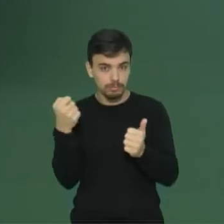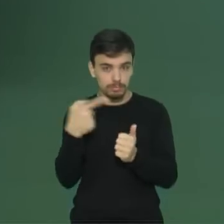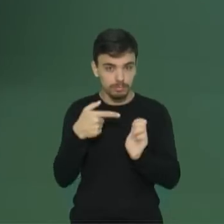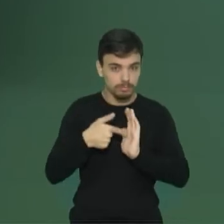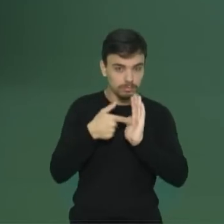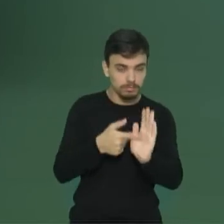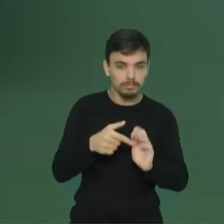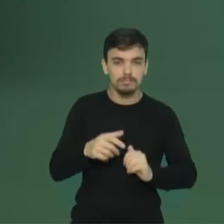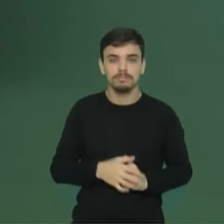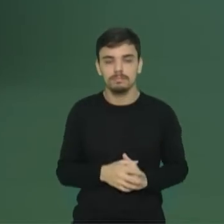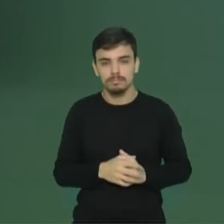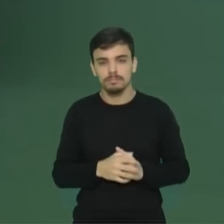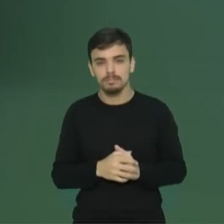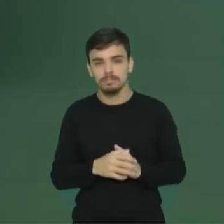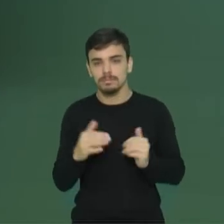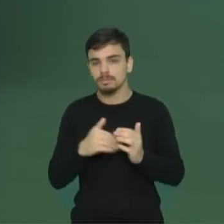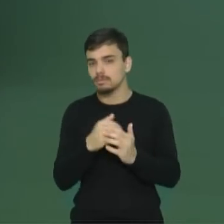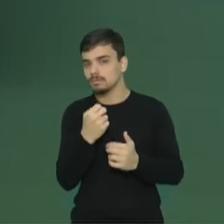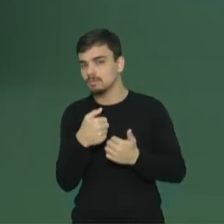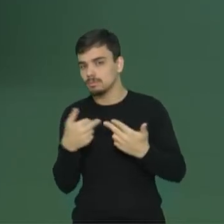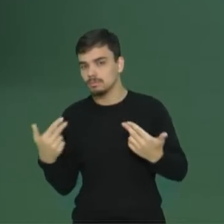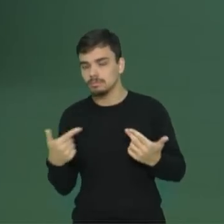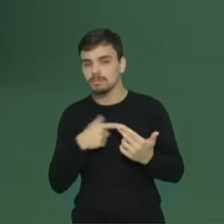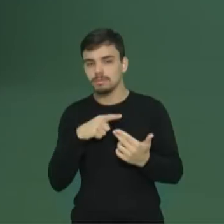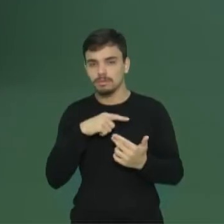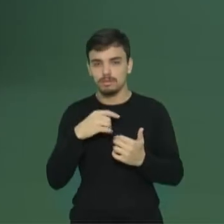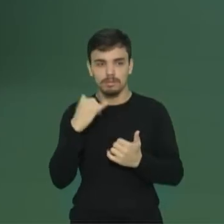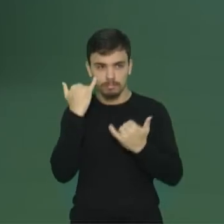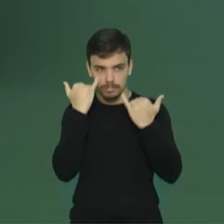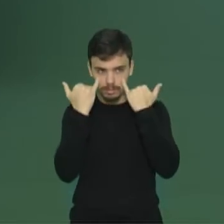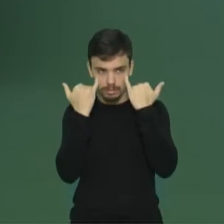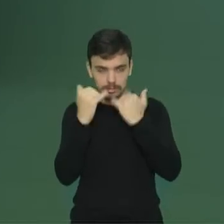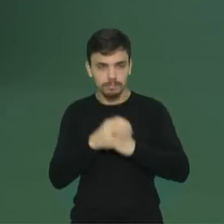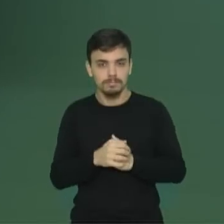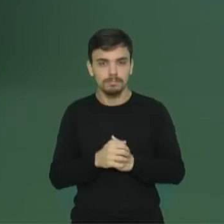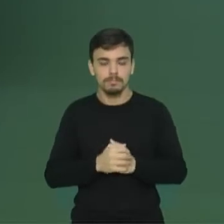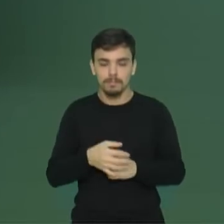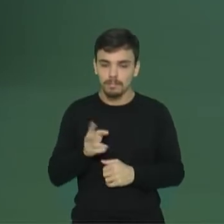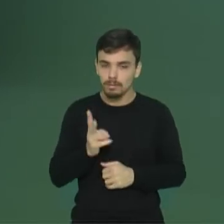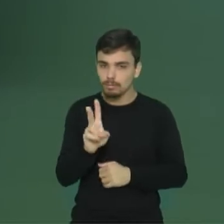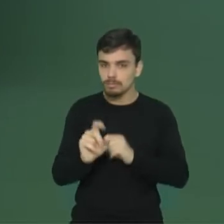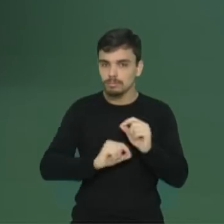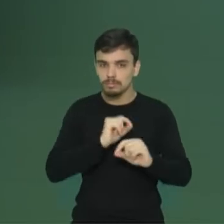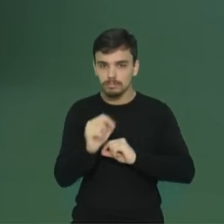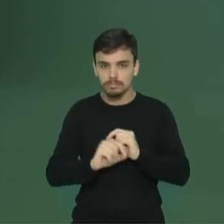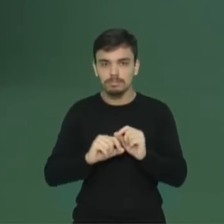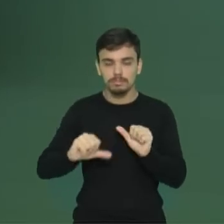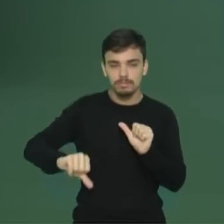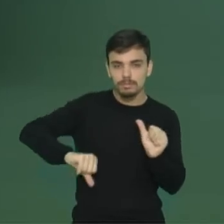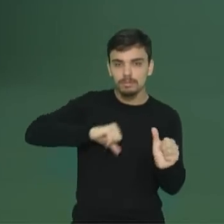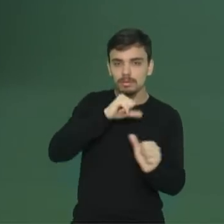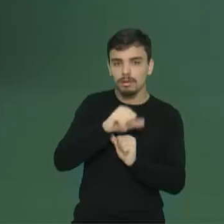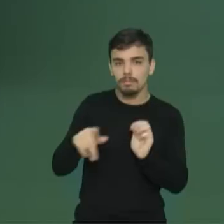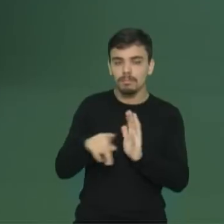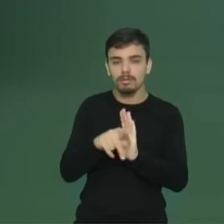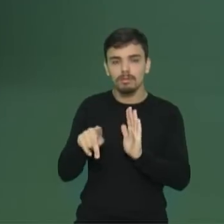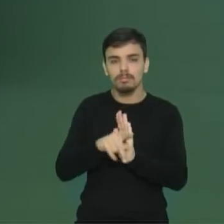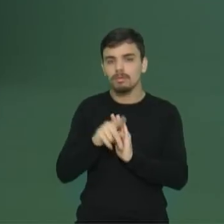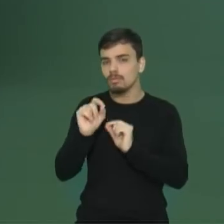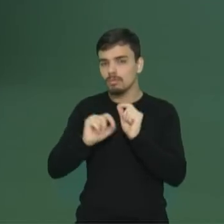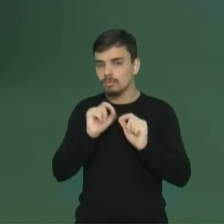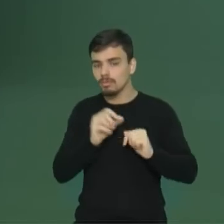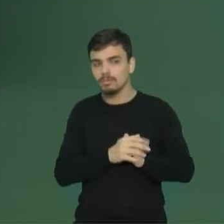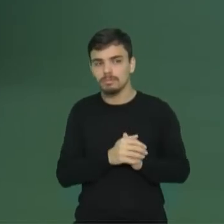aparenta. Até alguns espelhos têm uma mensagem. Continuando. Mudando de espelhos para as lentes. O que as lentes